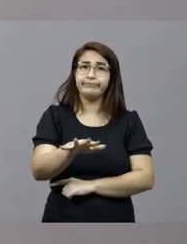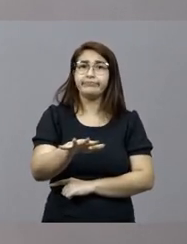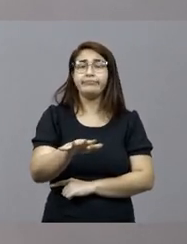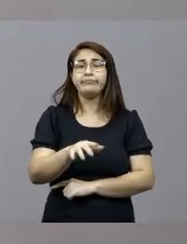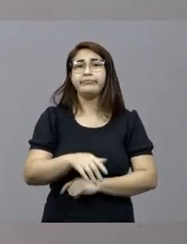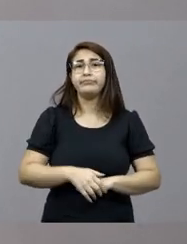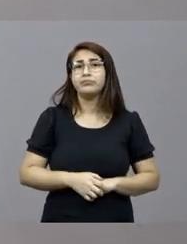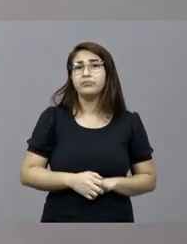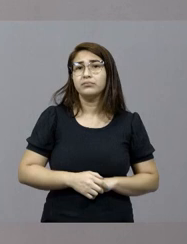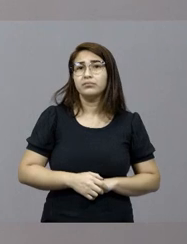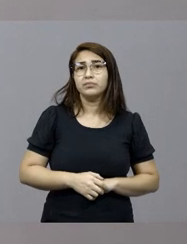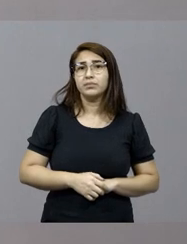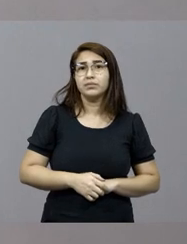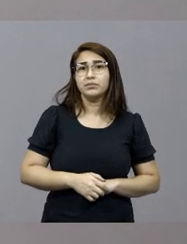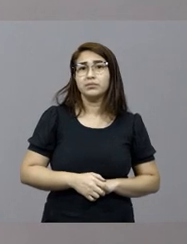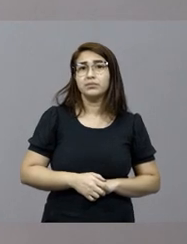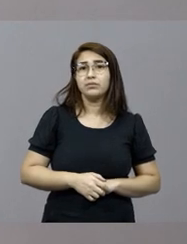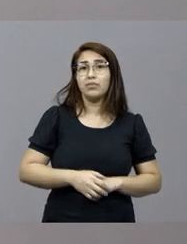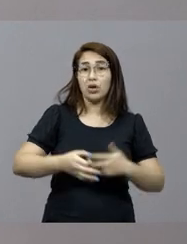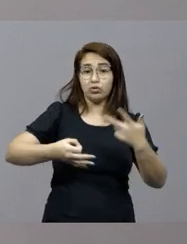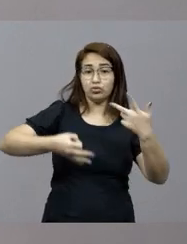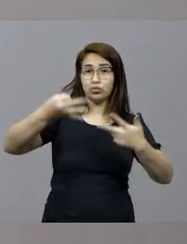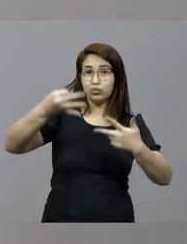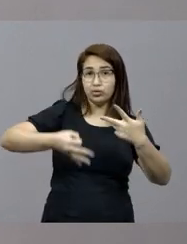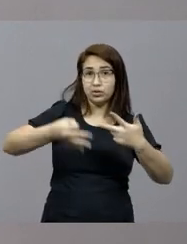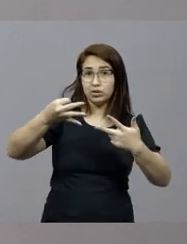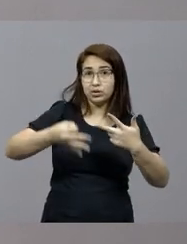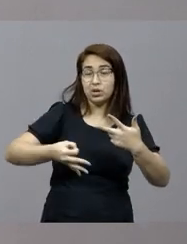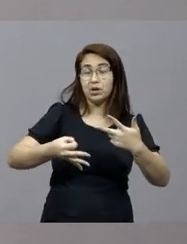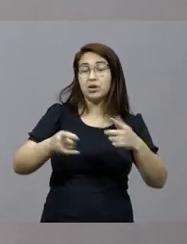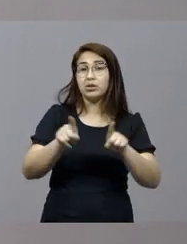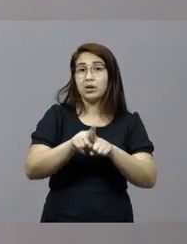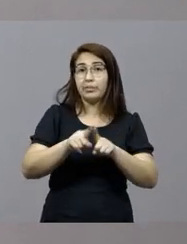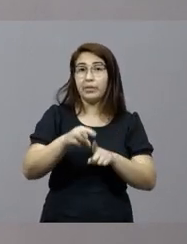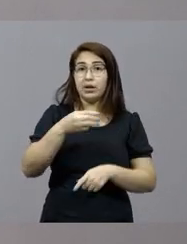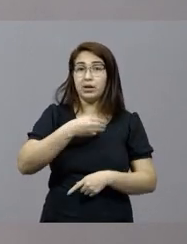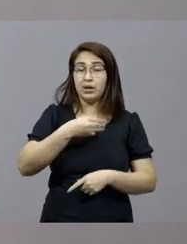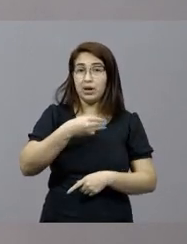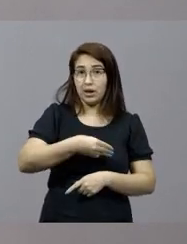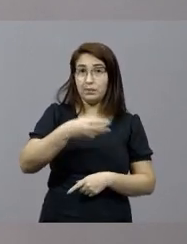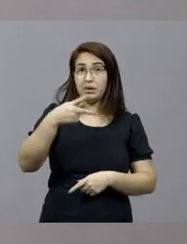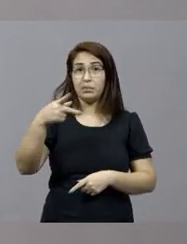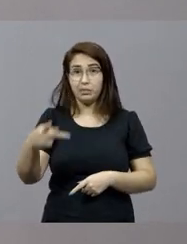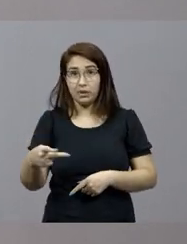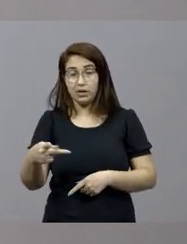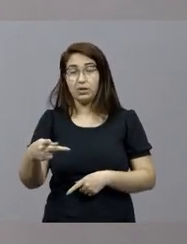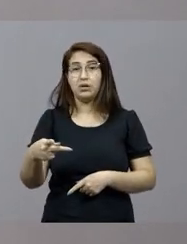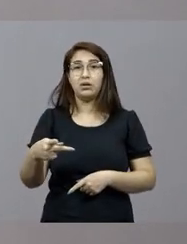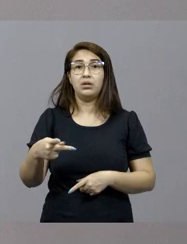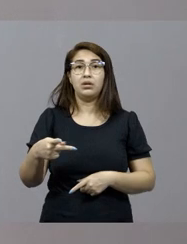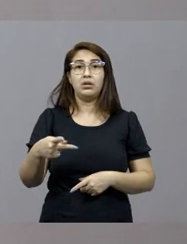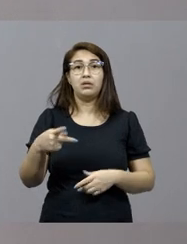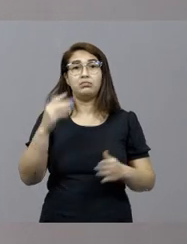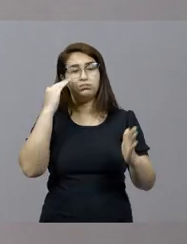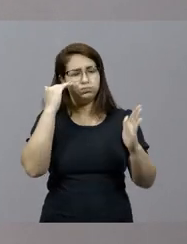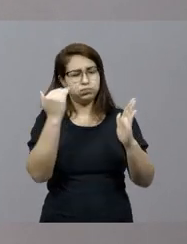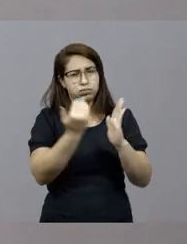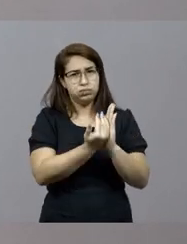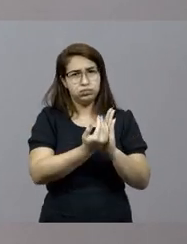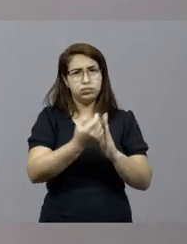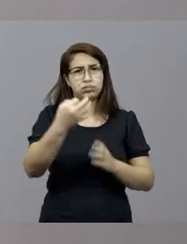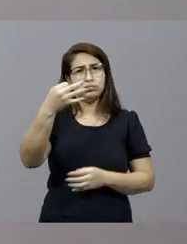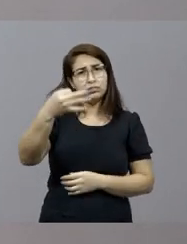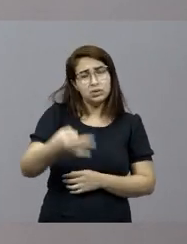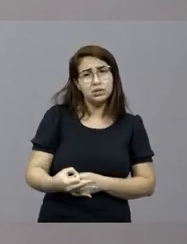criminosos, e que o Judiciário e o Ministério Público cumpram suas atribuições com esmero, não